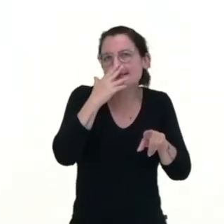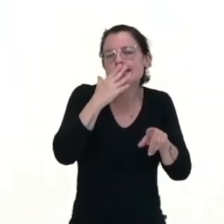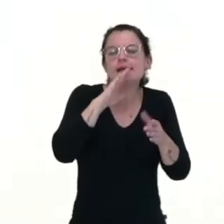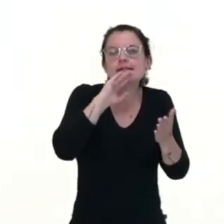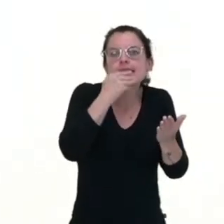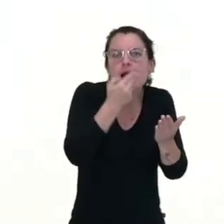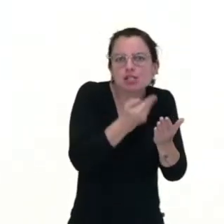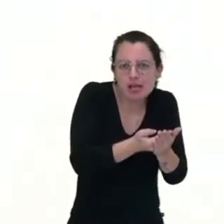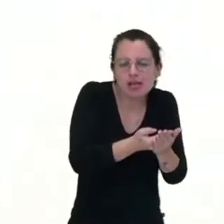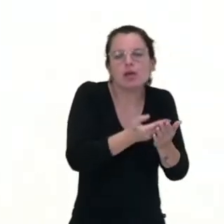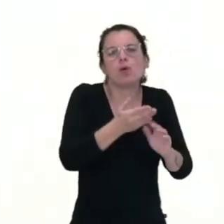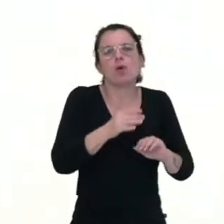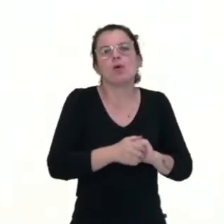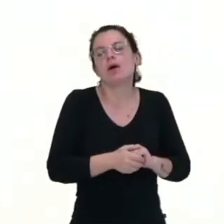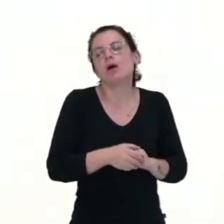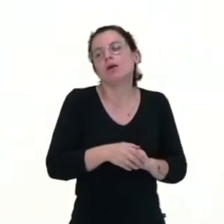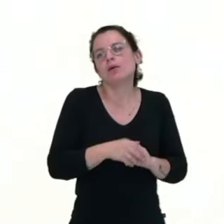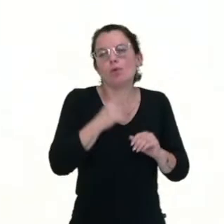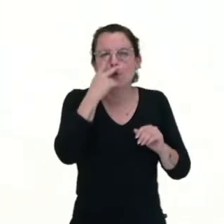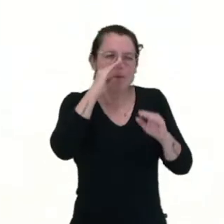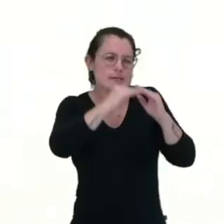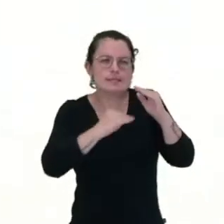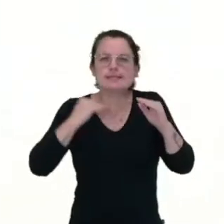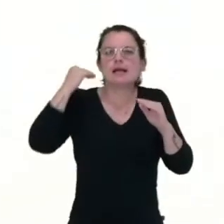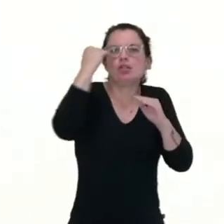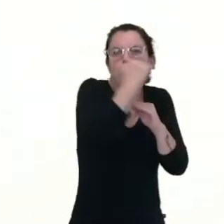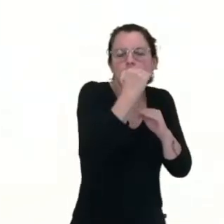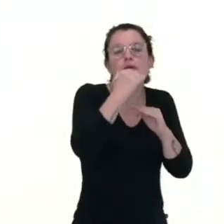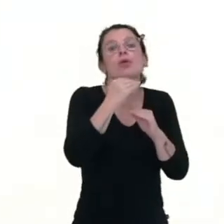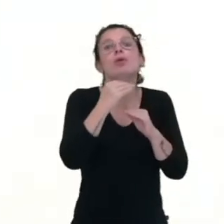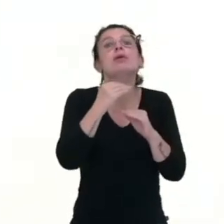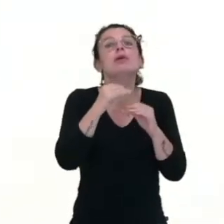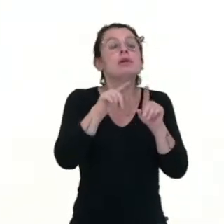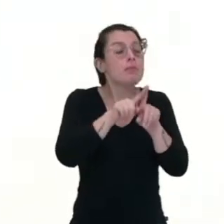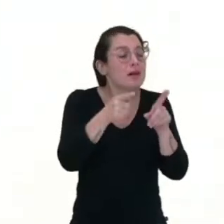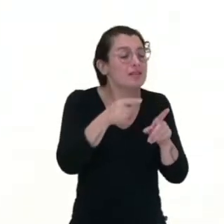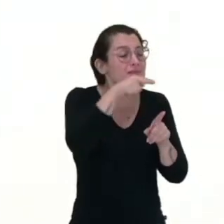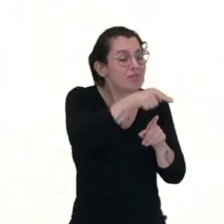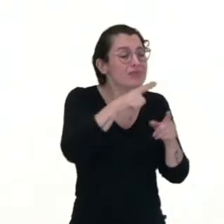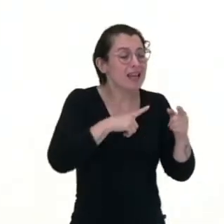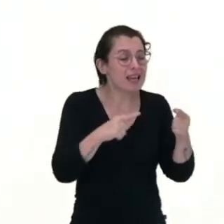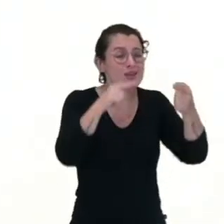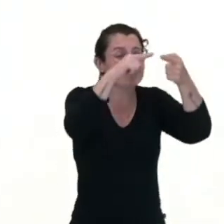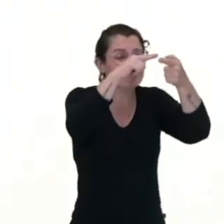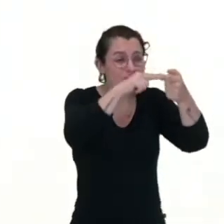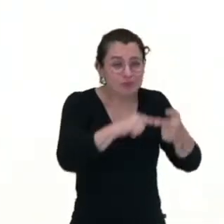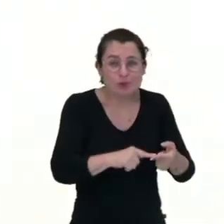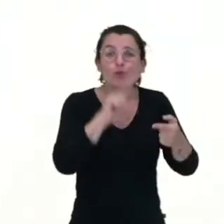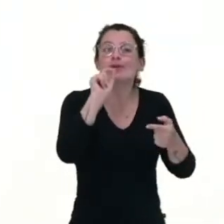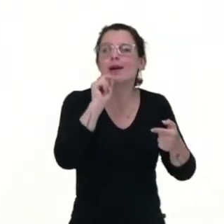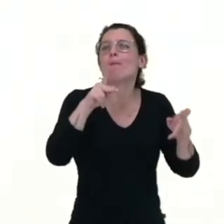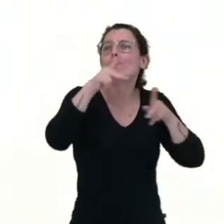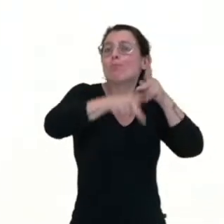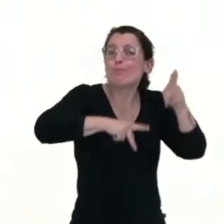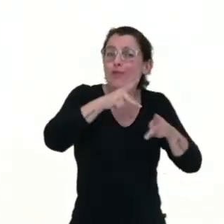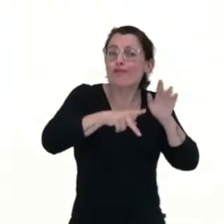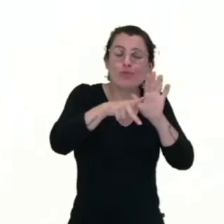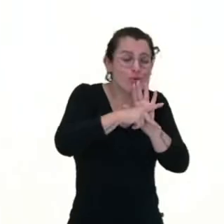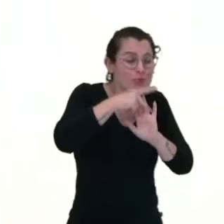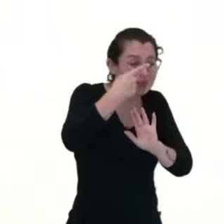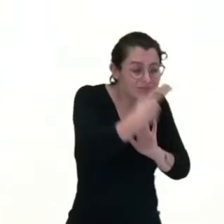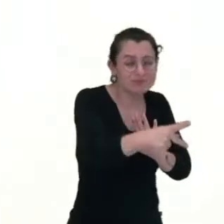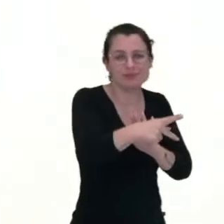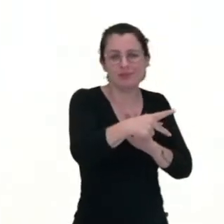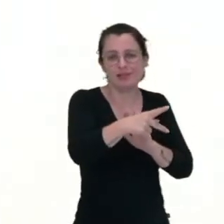pela antropologia como um mito relacionado a esse povo, carregado de características que são